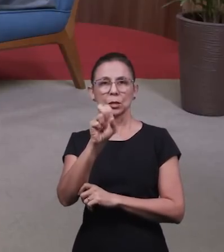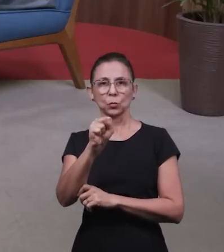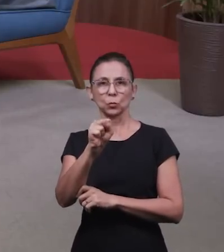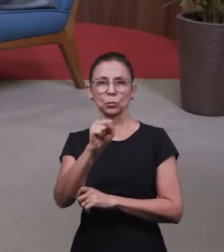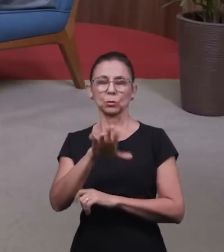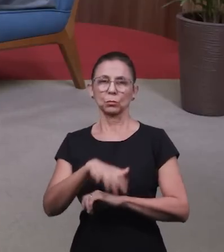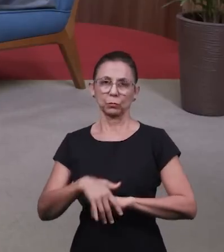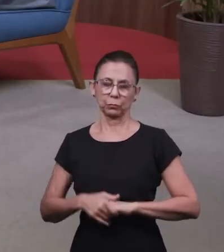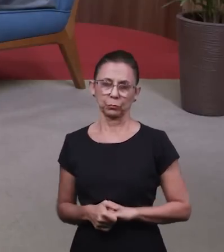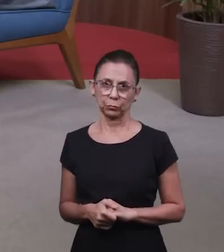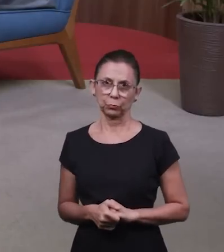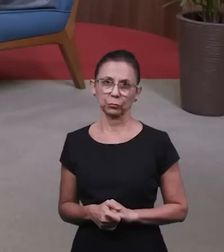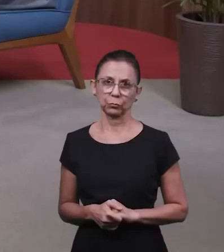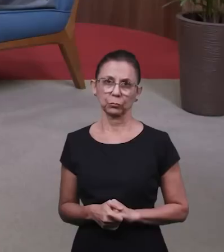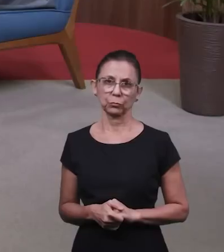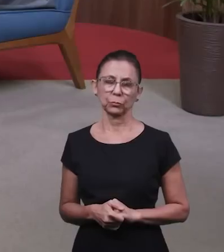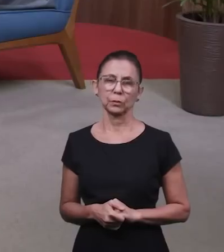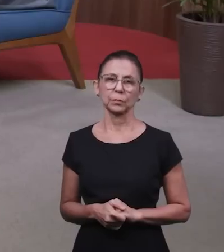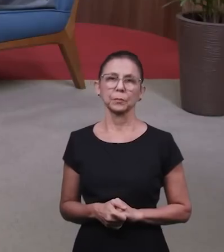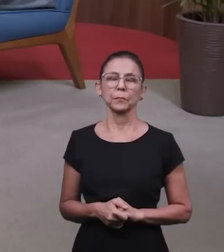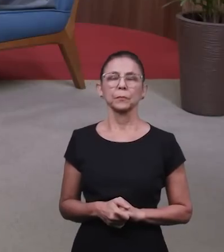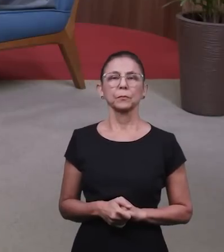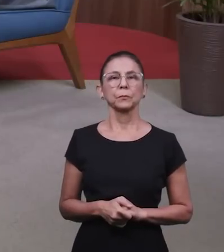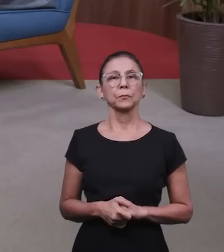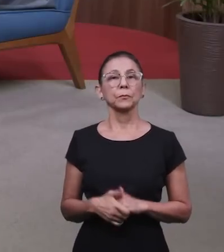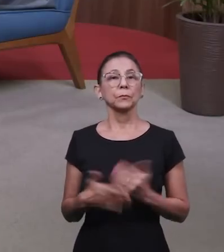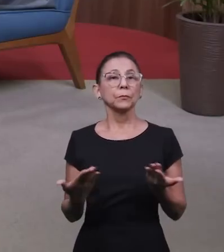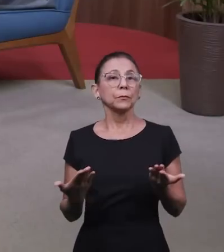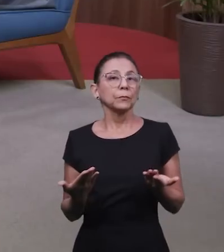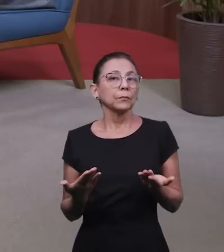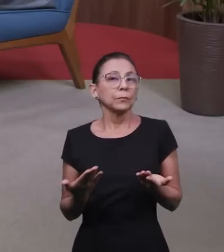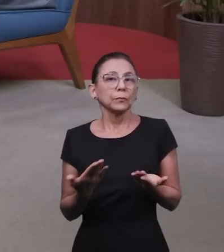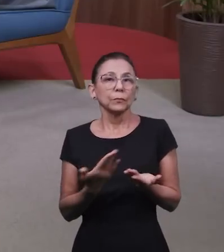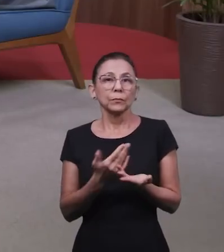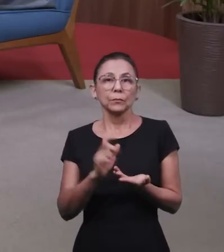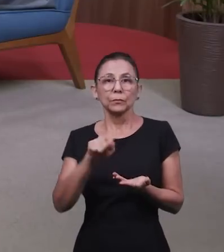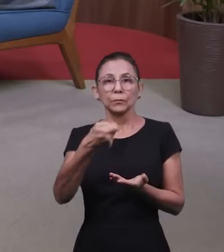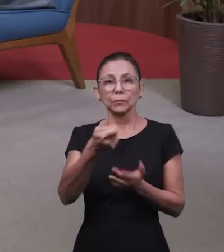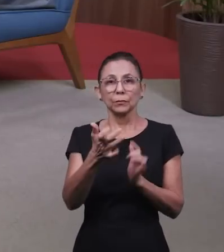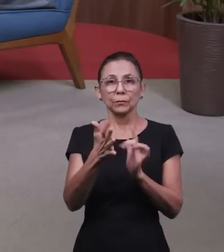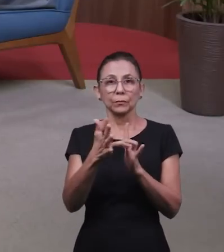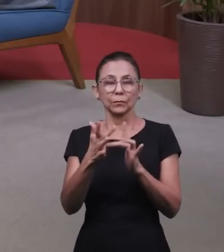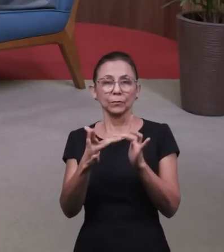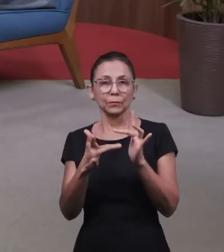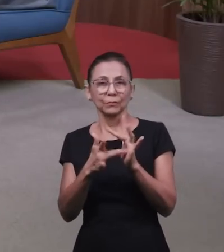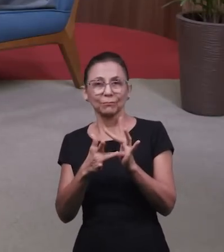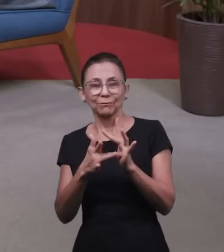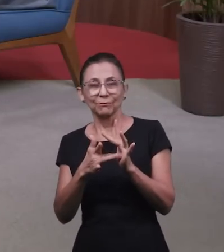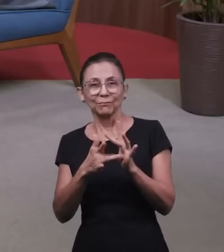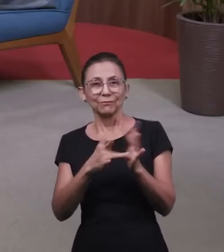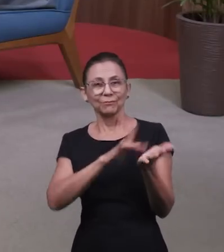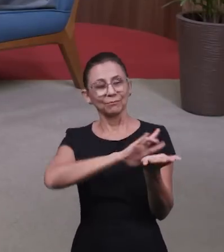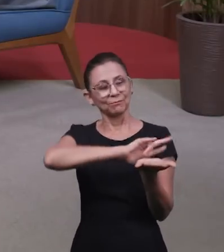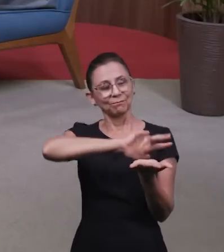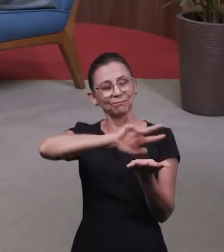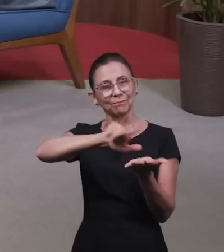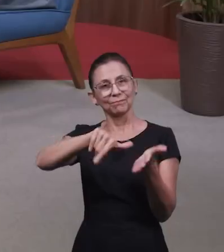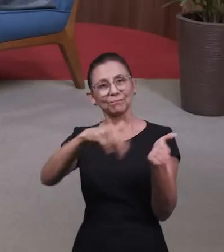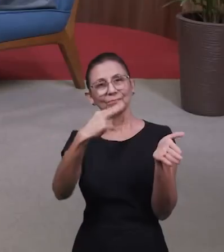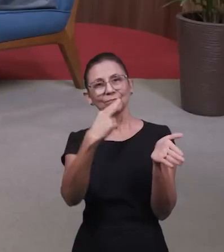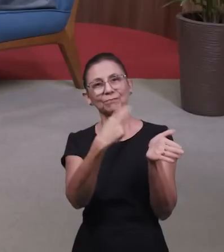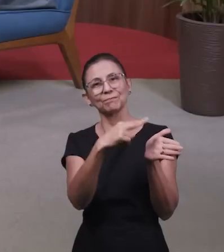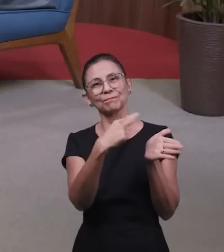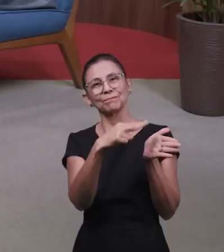o nome que estava escrito, que ele vê, é Palavra de Deus. E Jesus tem diversos nomes. Diversos apostos,